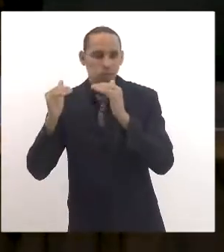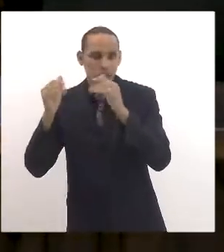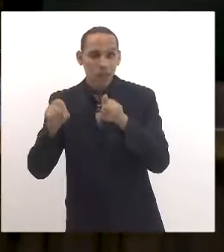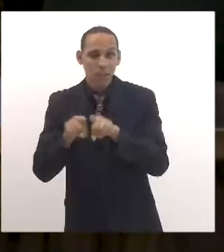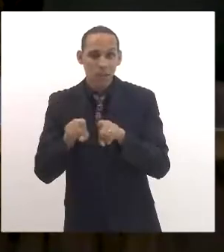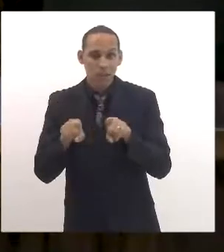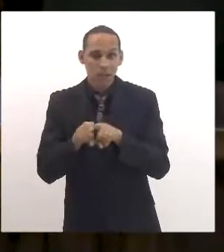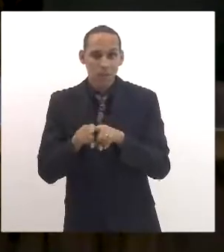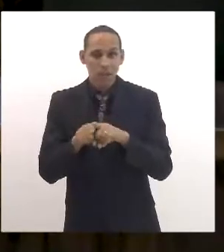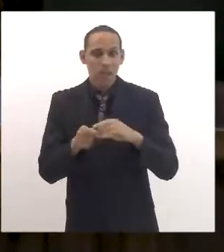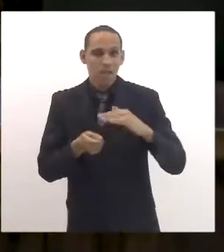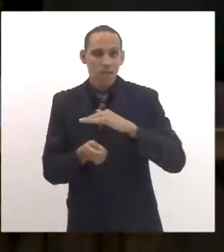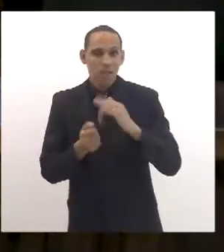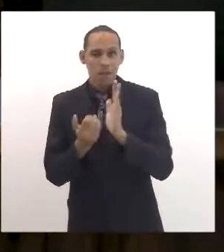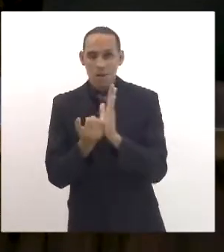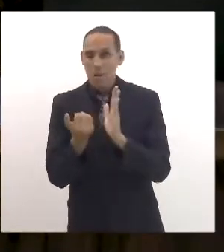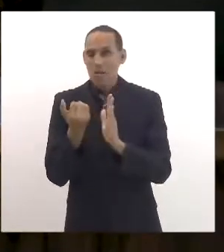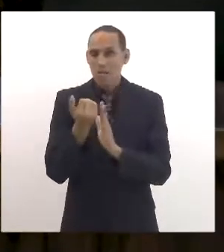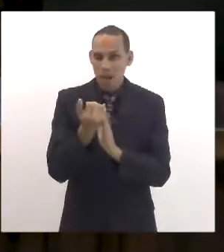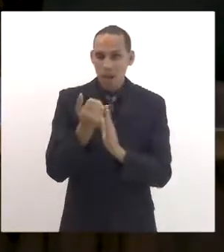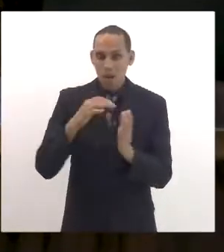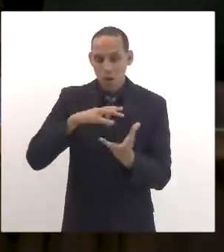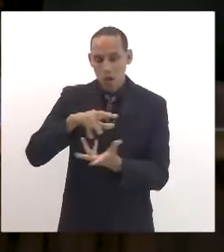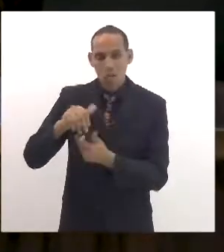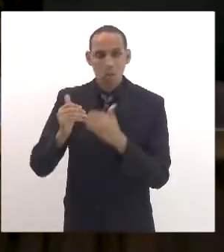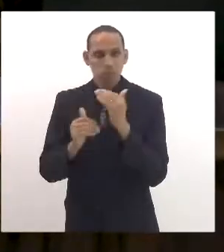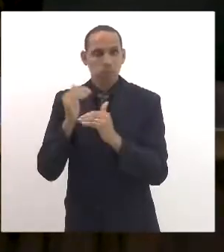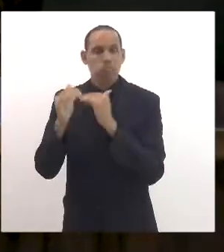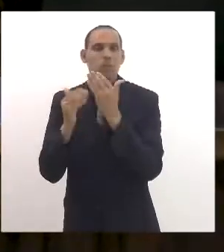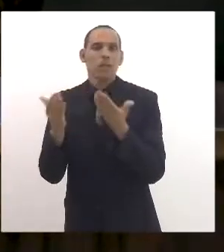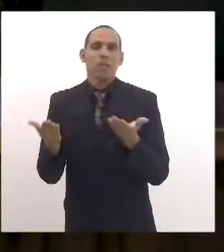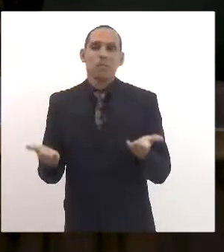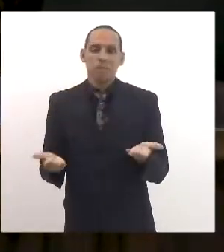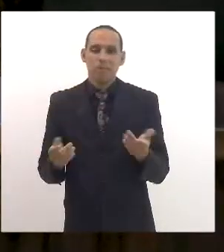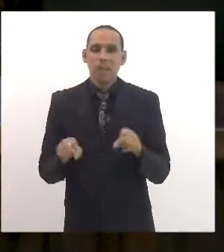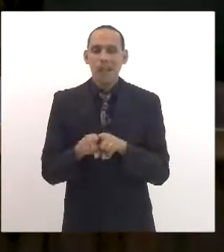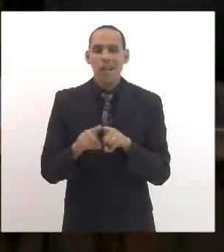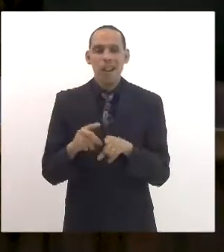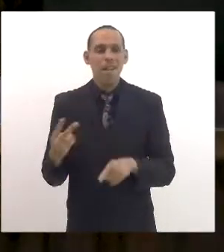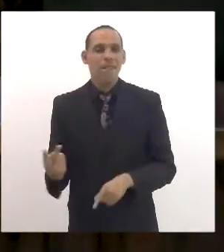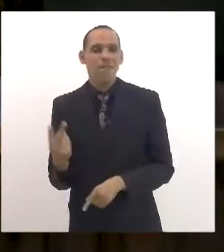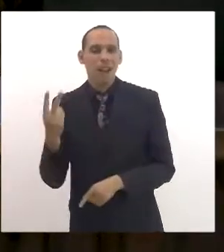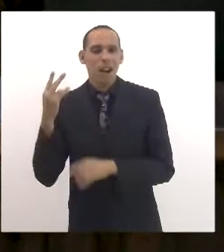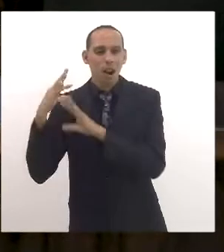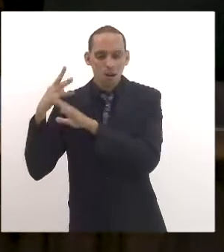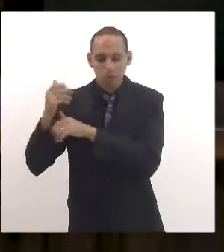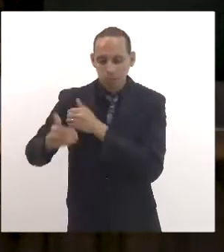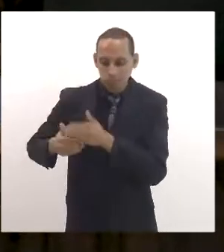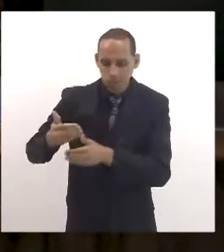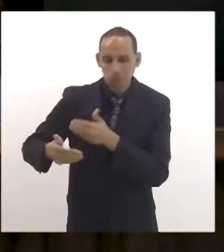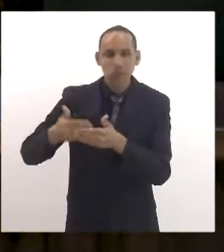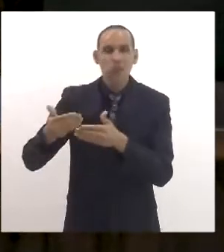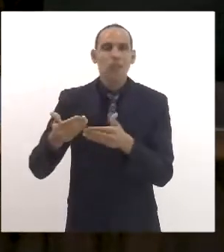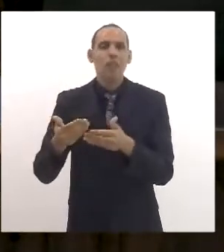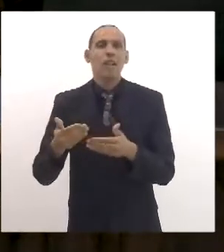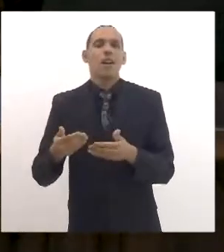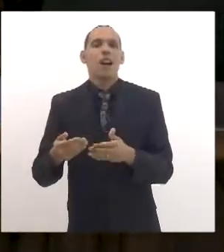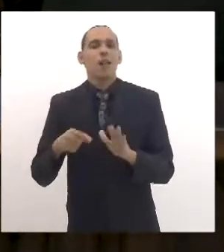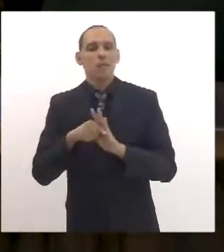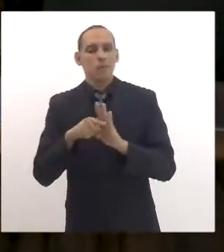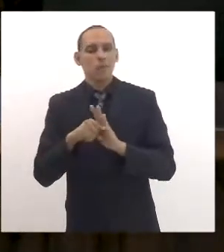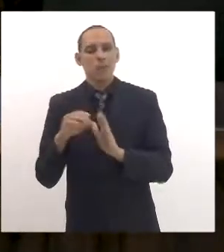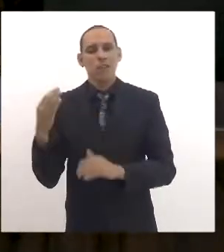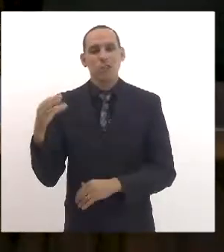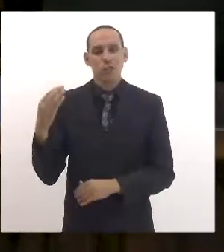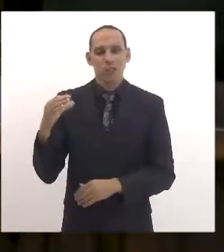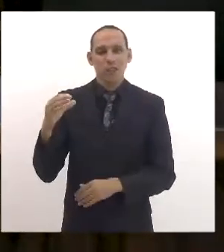investimentos global em desenvolvimento, e assim como na valorização das carreiras ligadas à pesquisa científica em seu país.